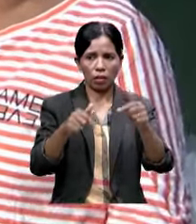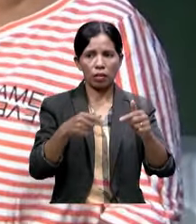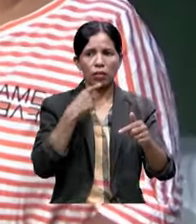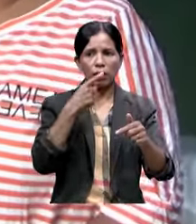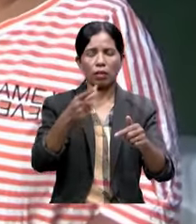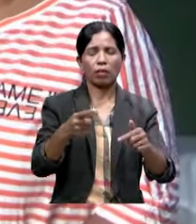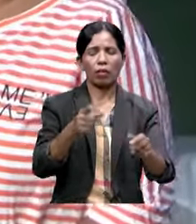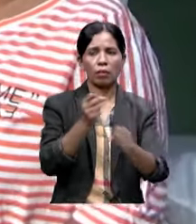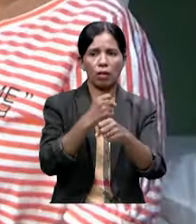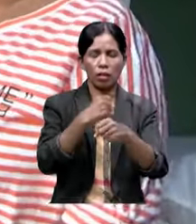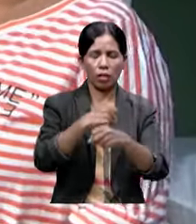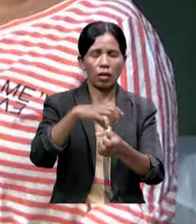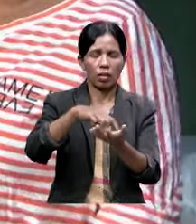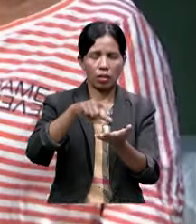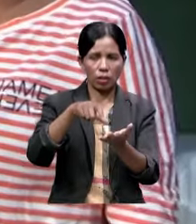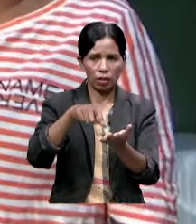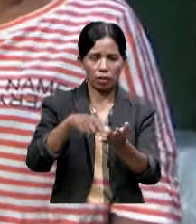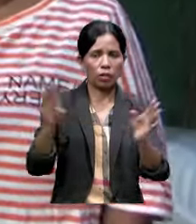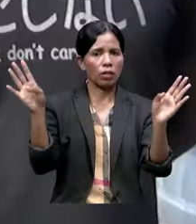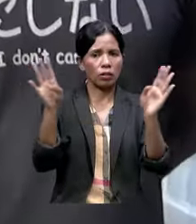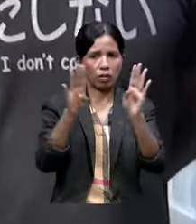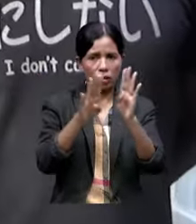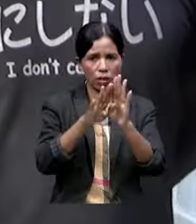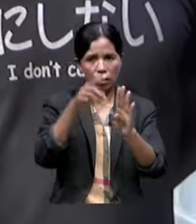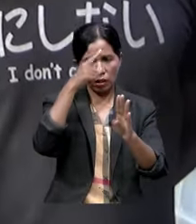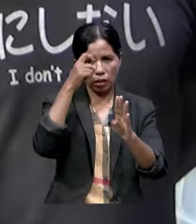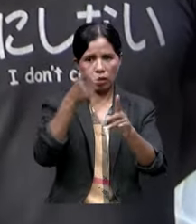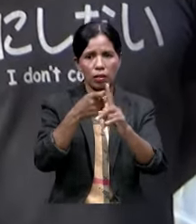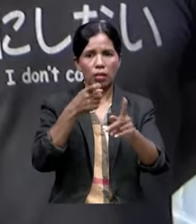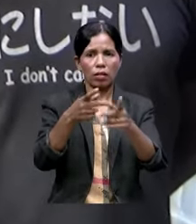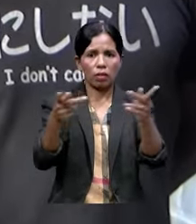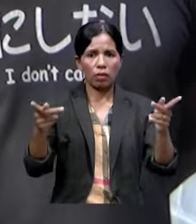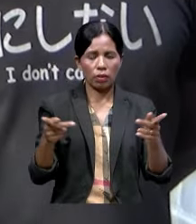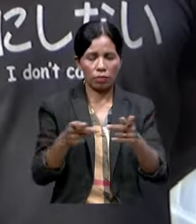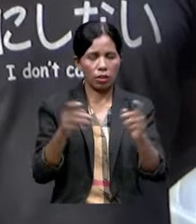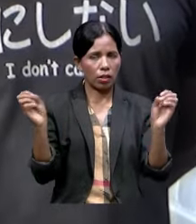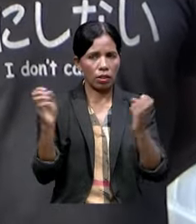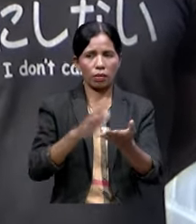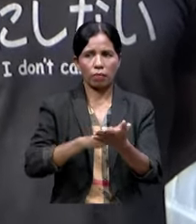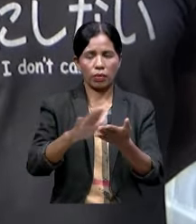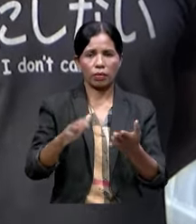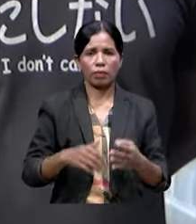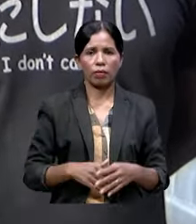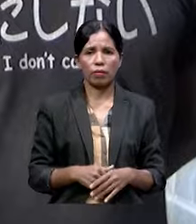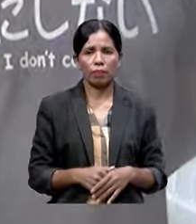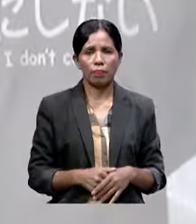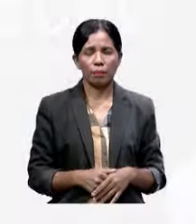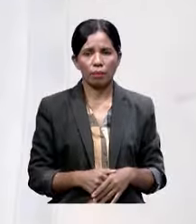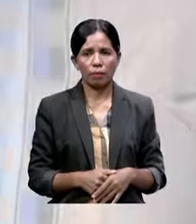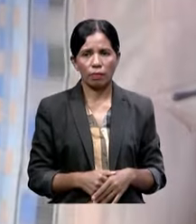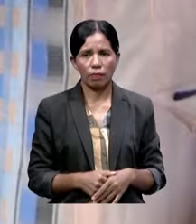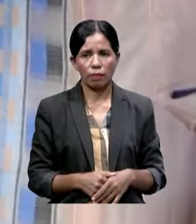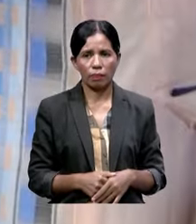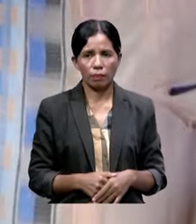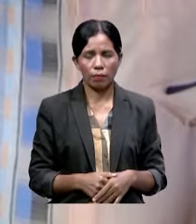imba produção doce Trambulan, né, taka produção, tamba considera fati la higiene. Os balos que deu, informa tanca, taka,